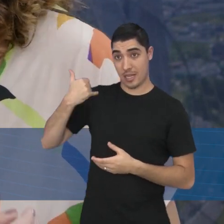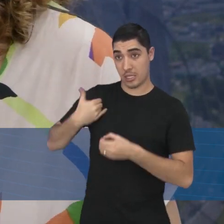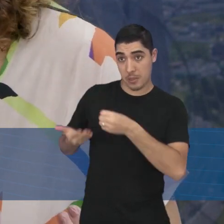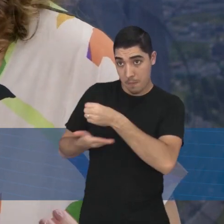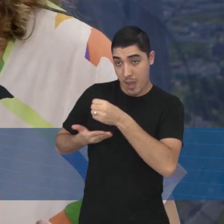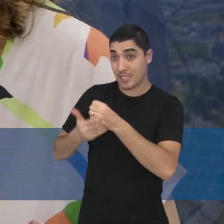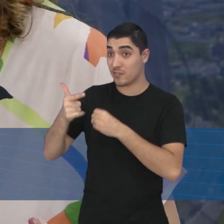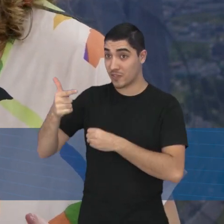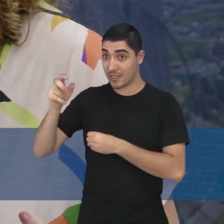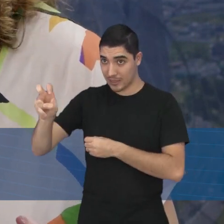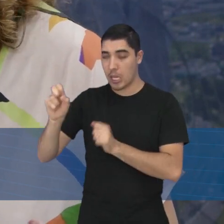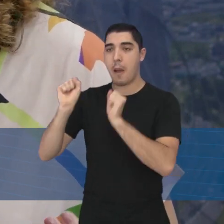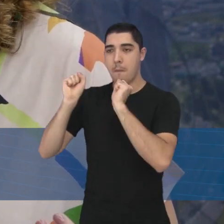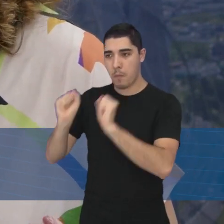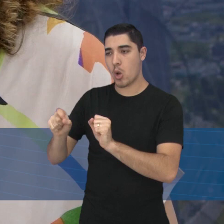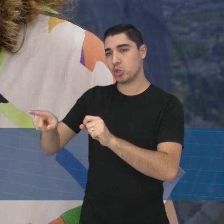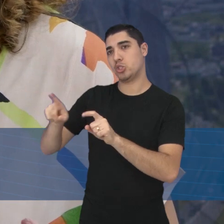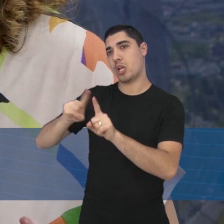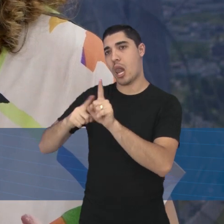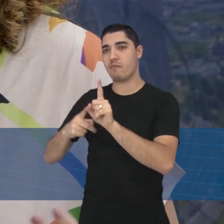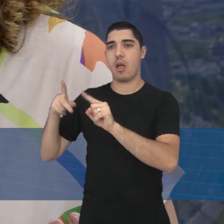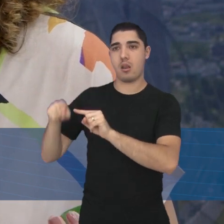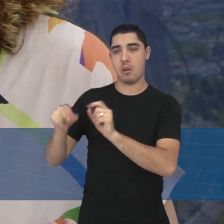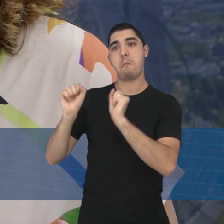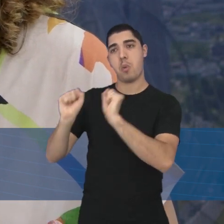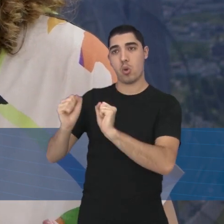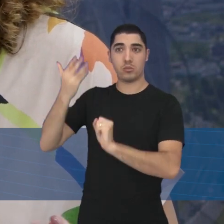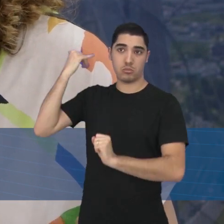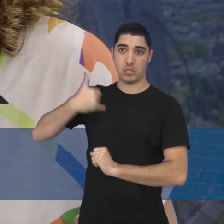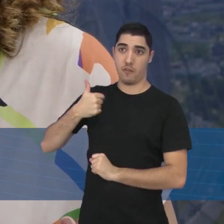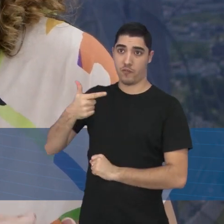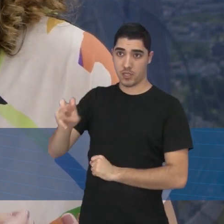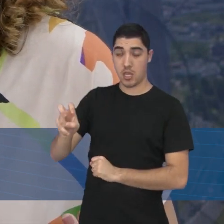mínima agora é 21. A idade mínima